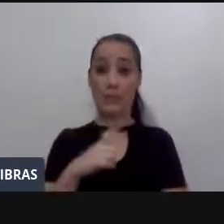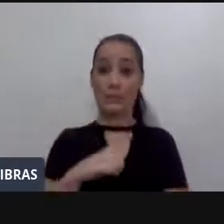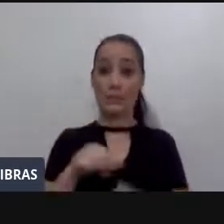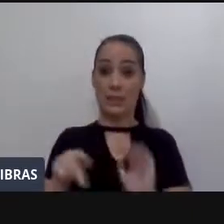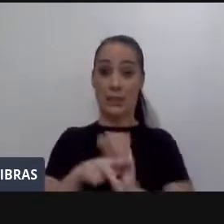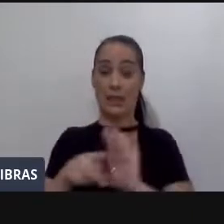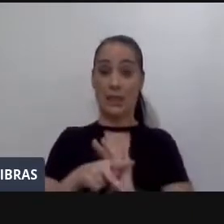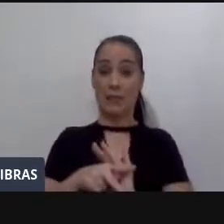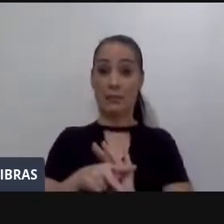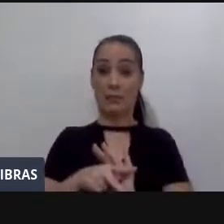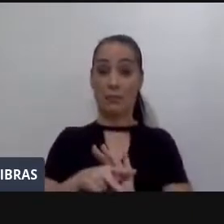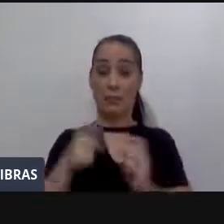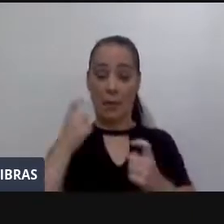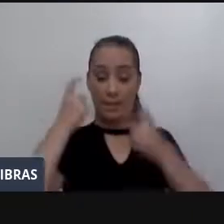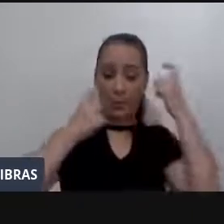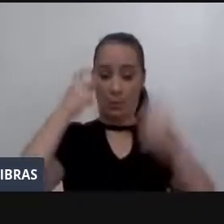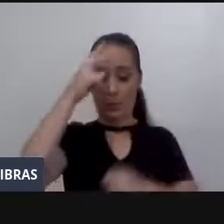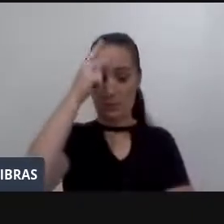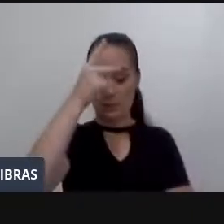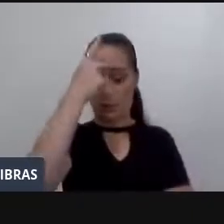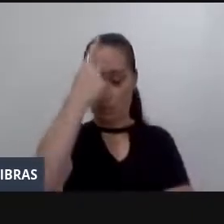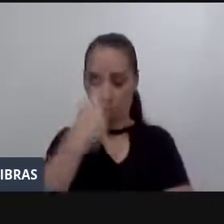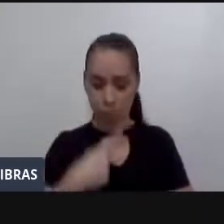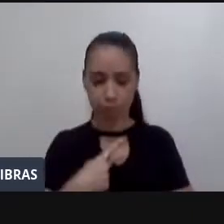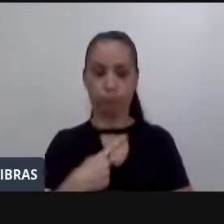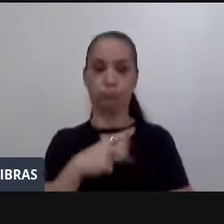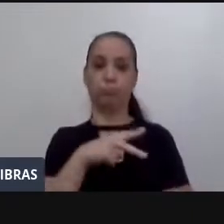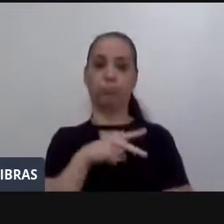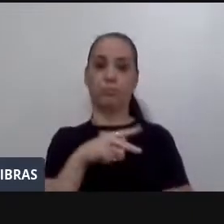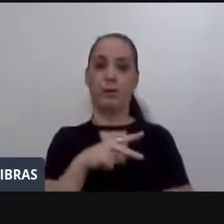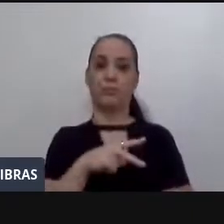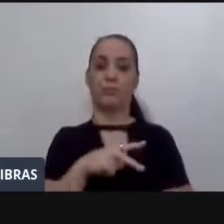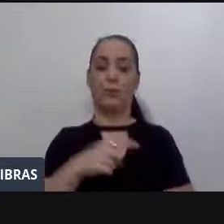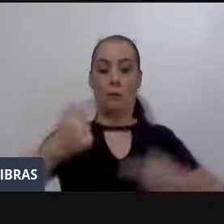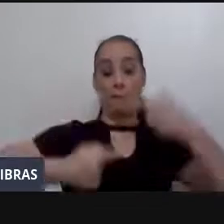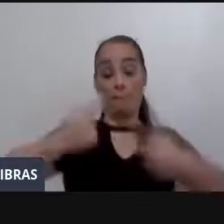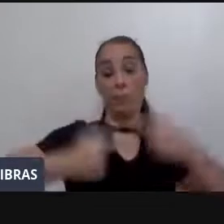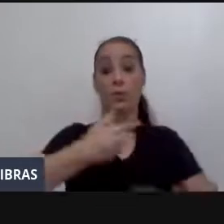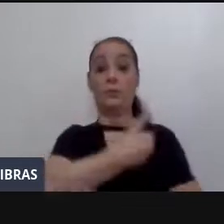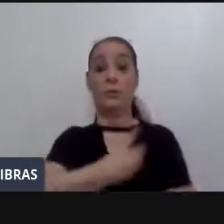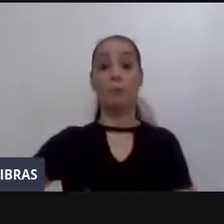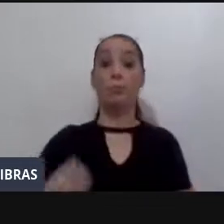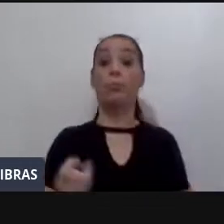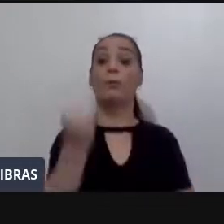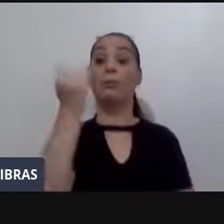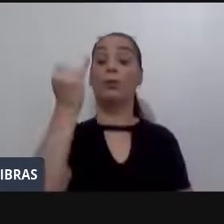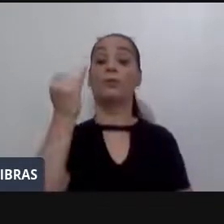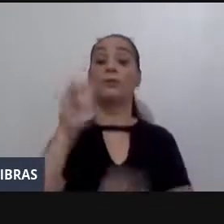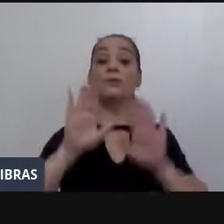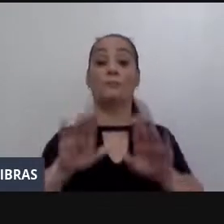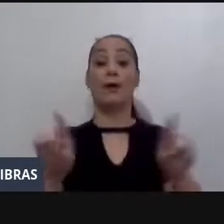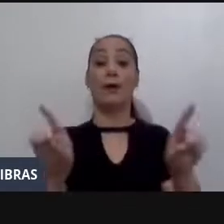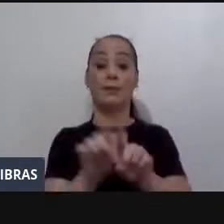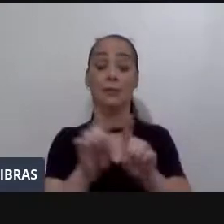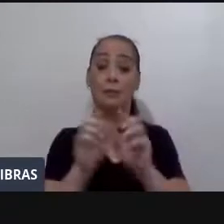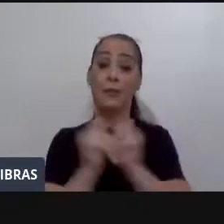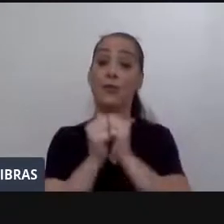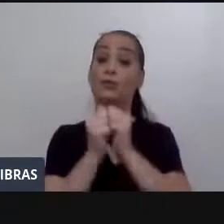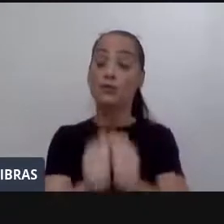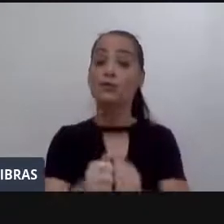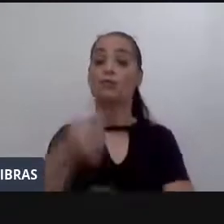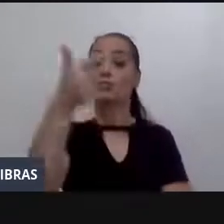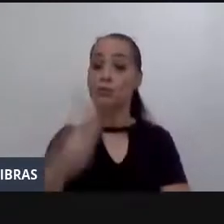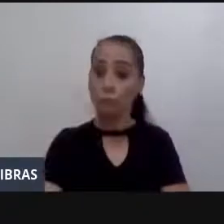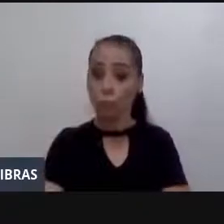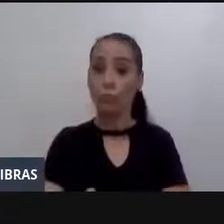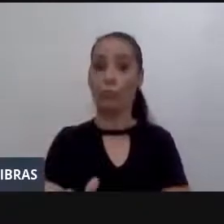isso é muito bom, porque isso nos guia na elaboração de políticas públicas. Mas, ao mesmo tempo, repito, não podemos perder de